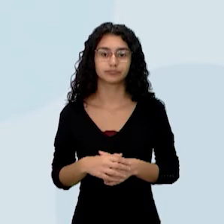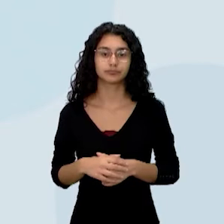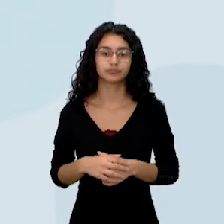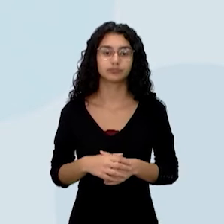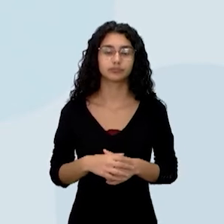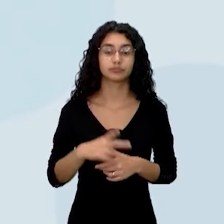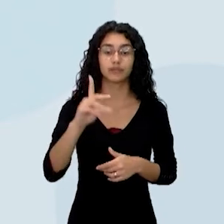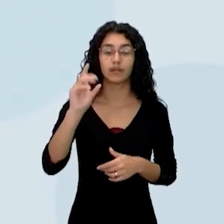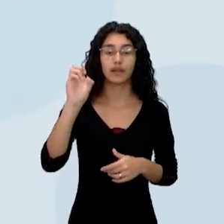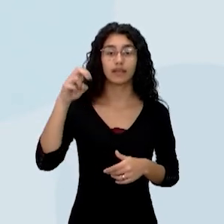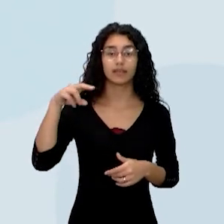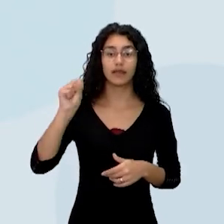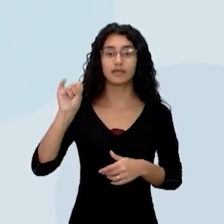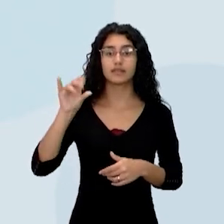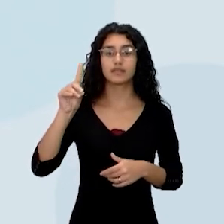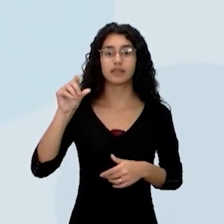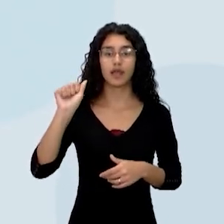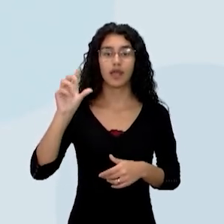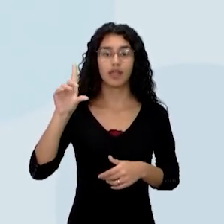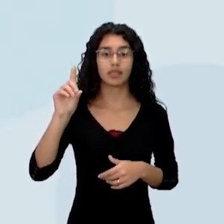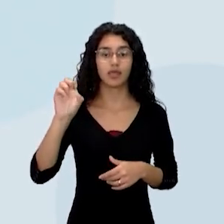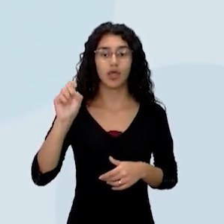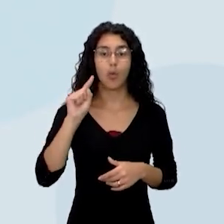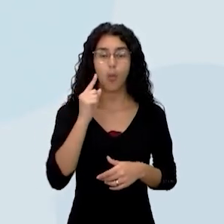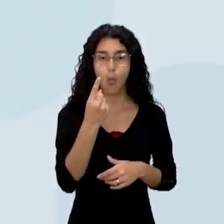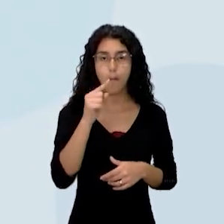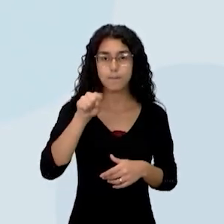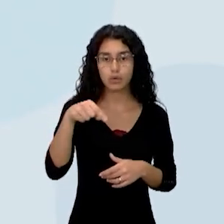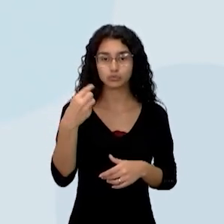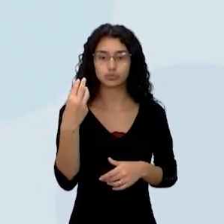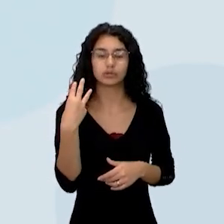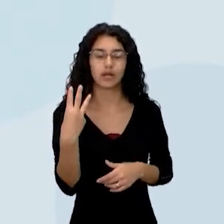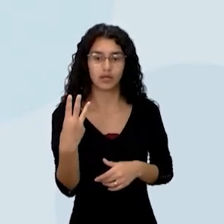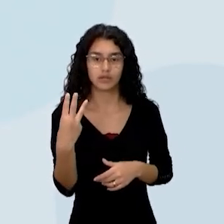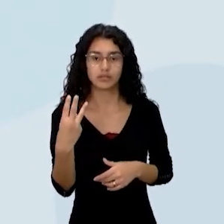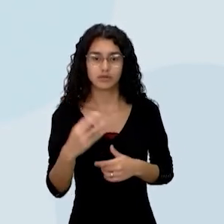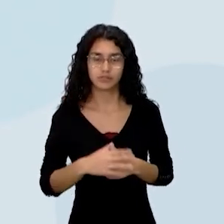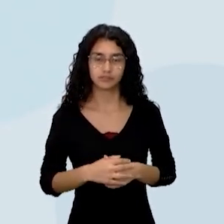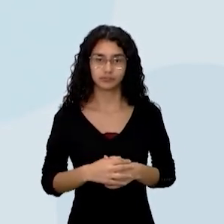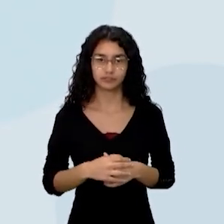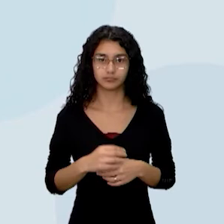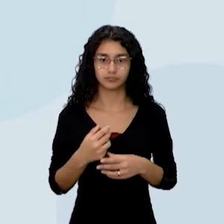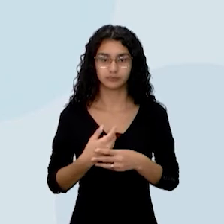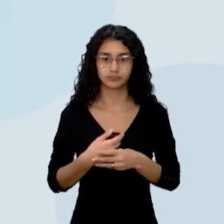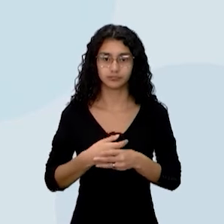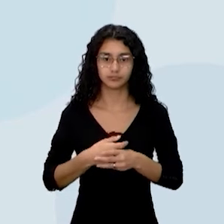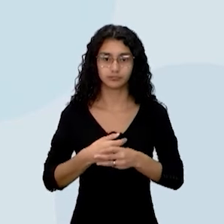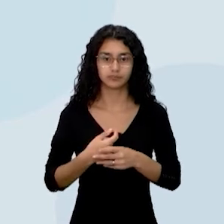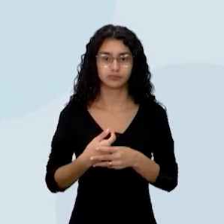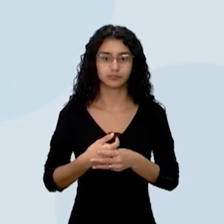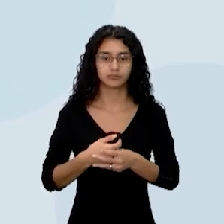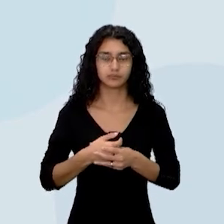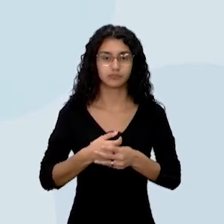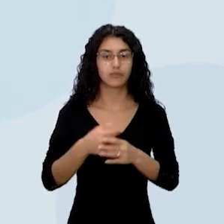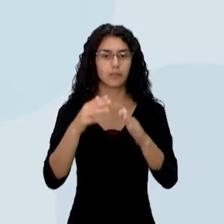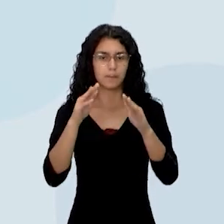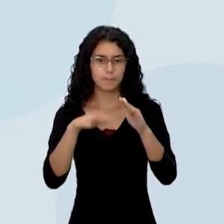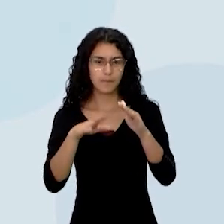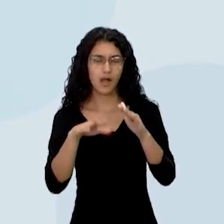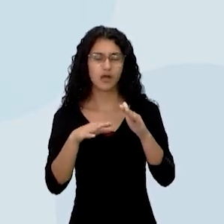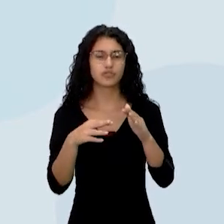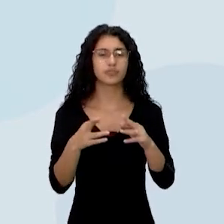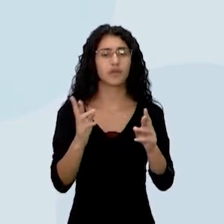densidade de Júpiter é 1.3 gramas por centímetro cúbico, né? No caso. Bem baixo aí, né? Com relação aos